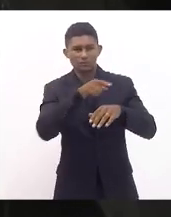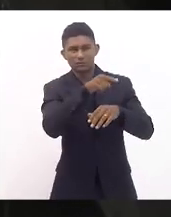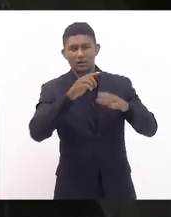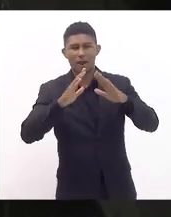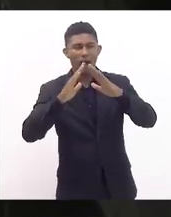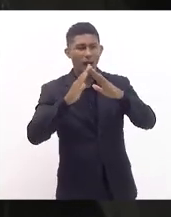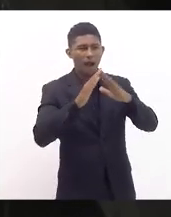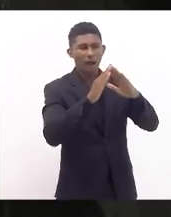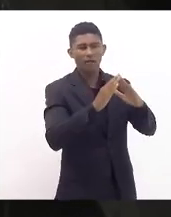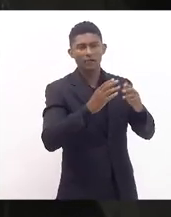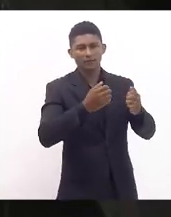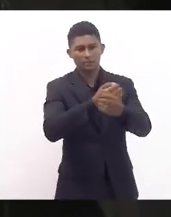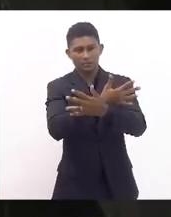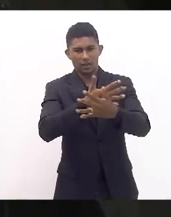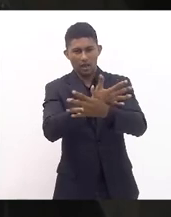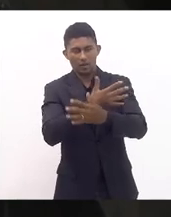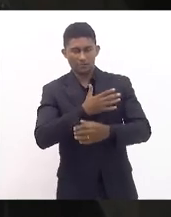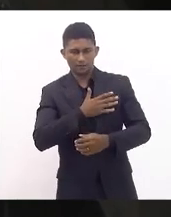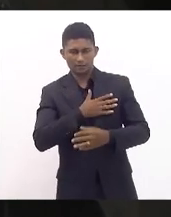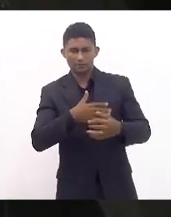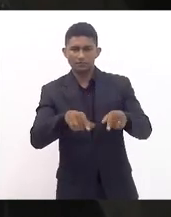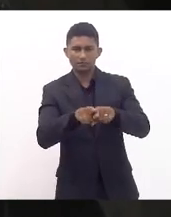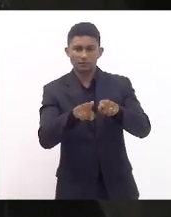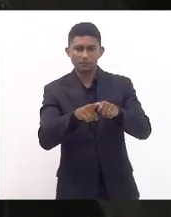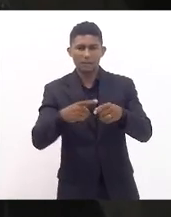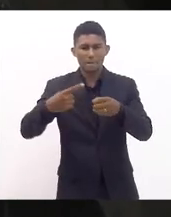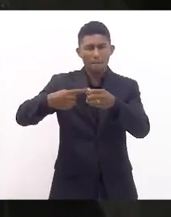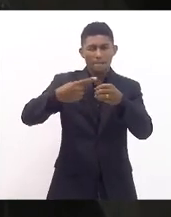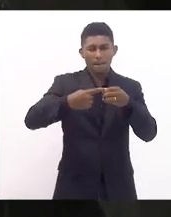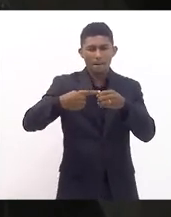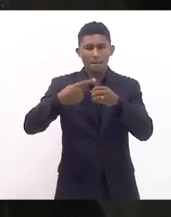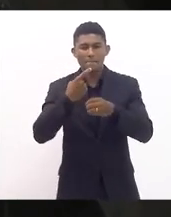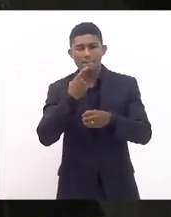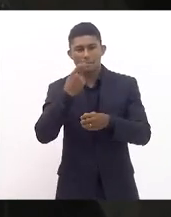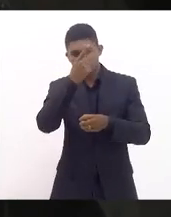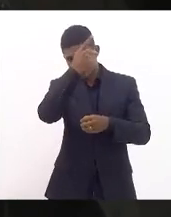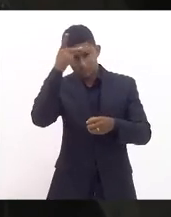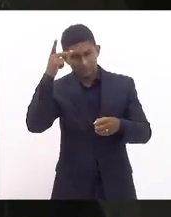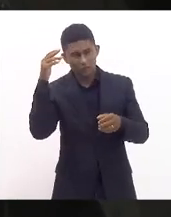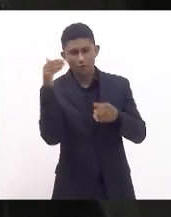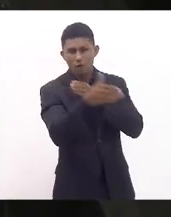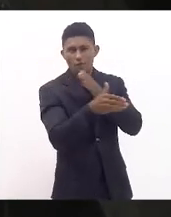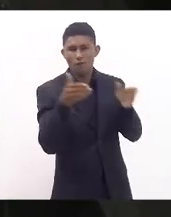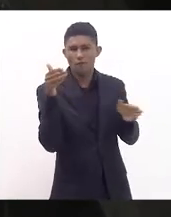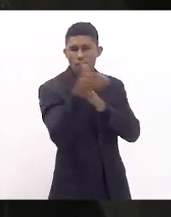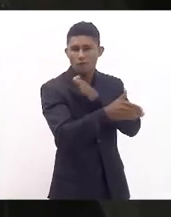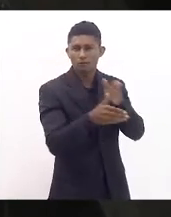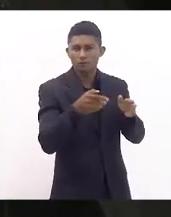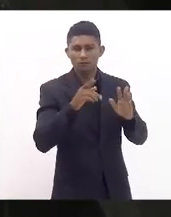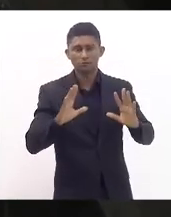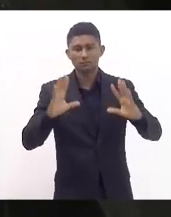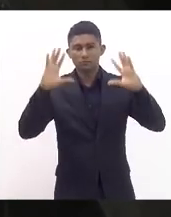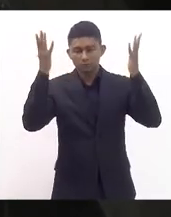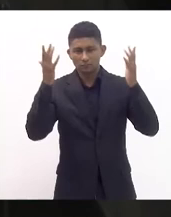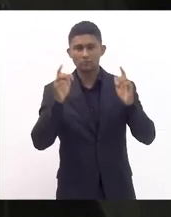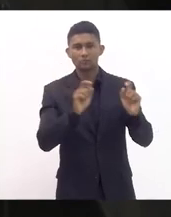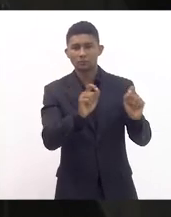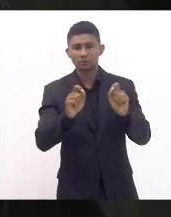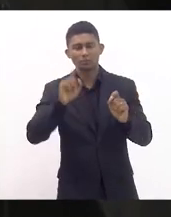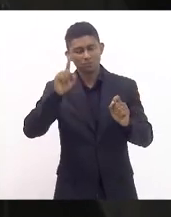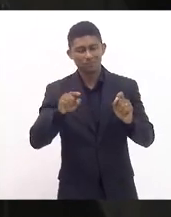só da minha cidade, como de outros municípios que foram prestigiar, não é, o lançamento